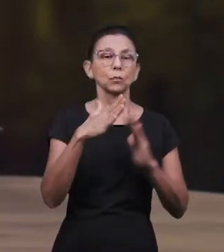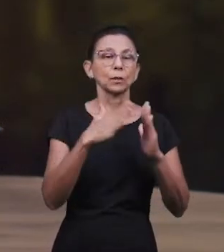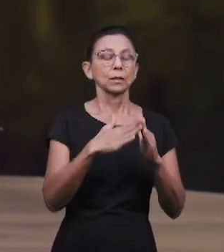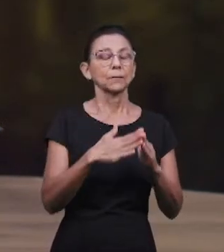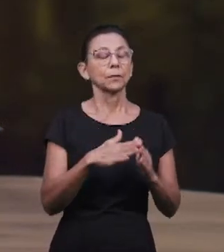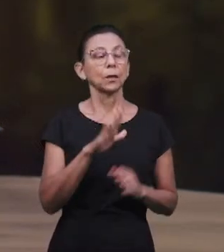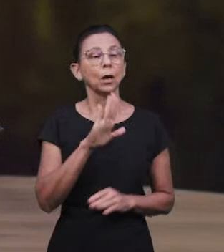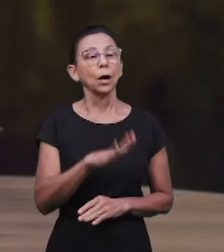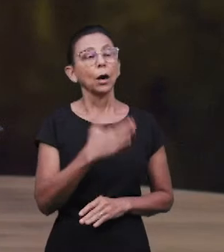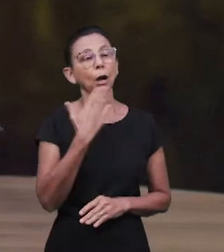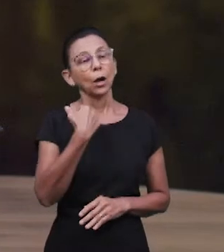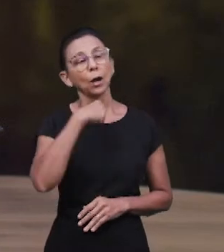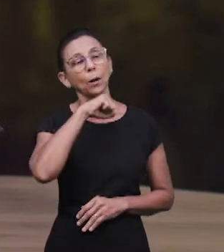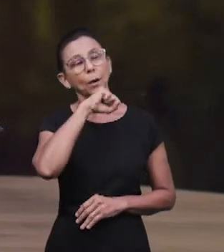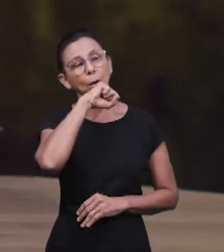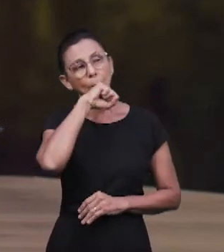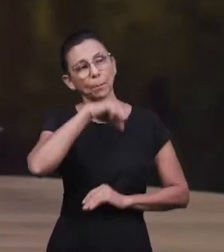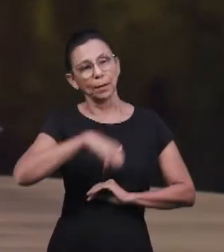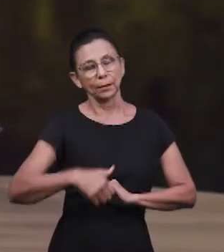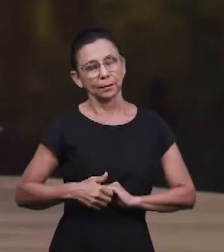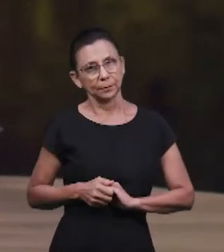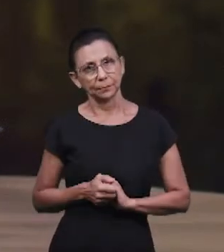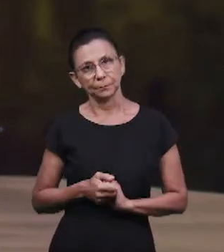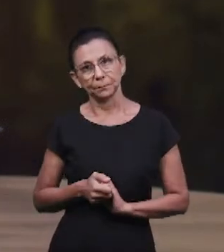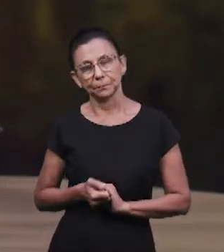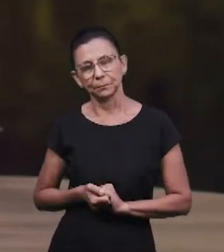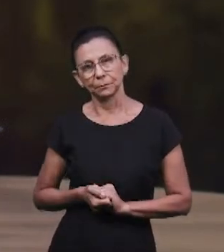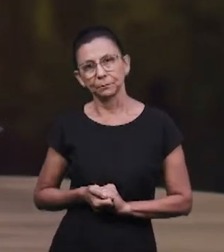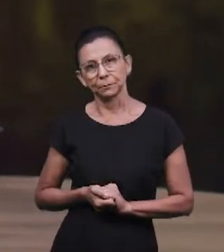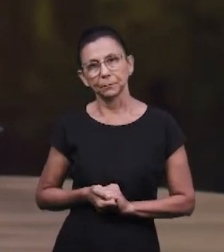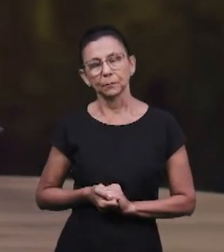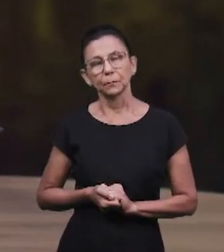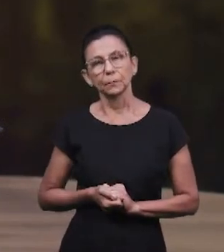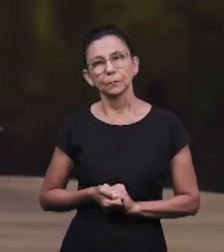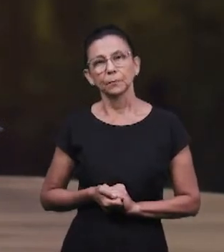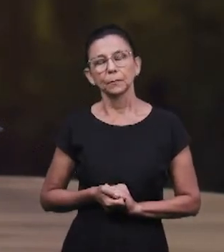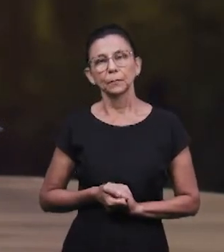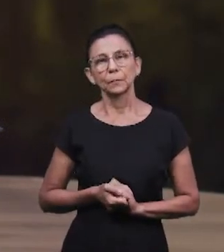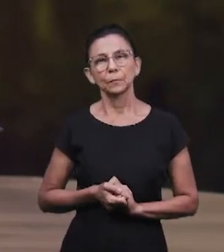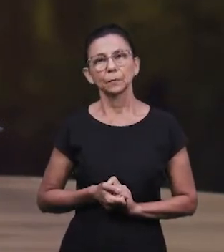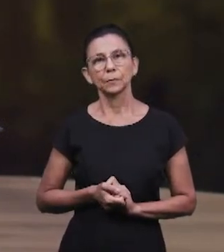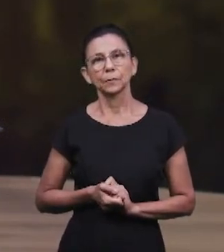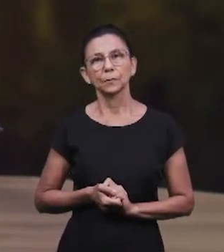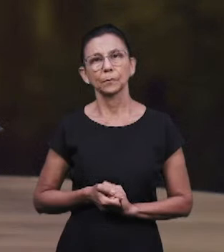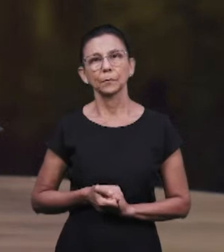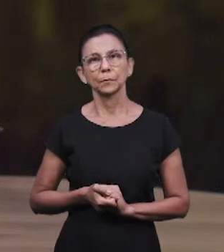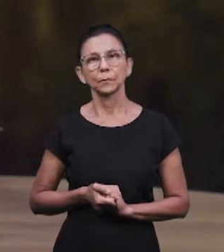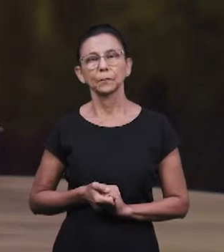pai: olha, pai, eu dava para você